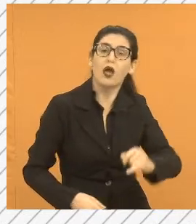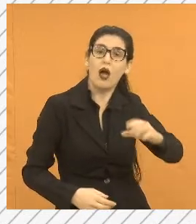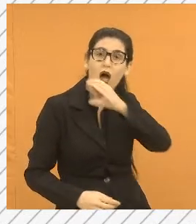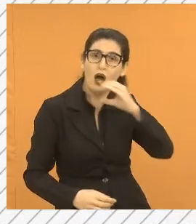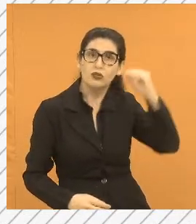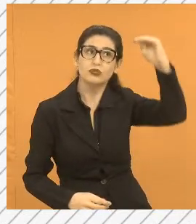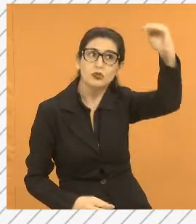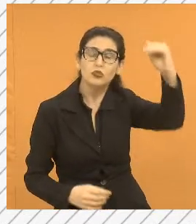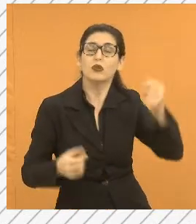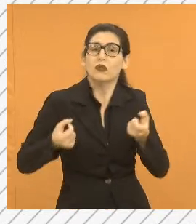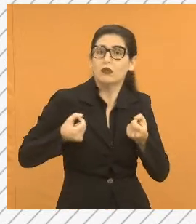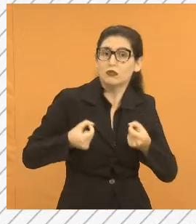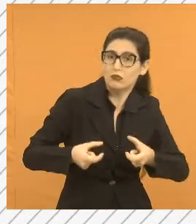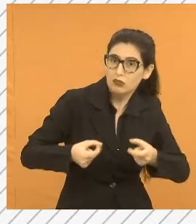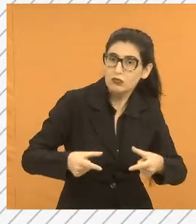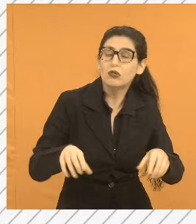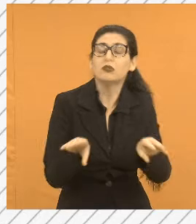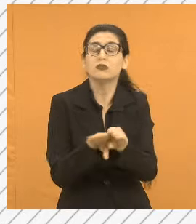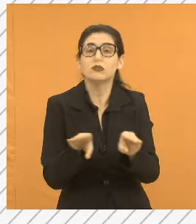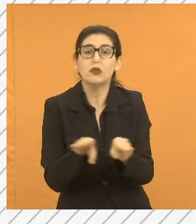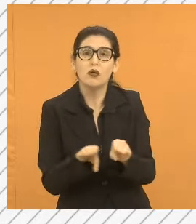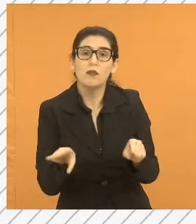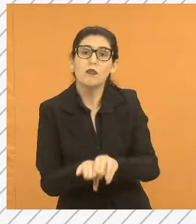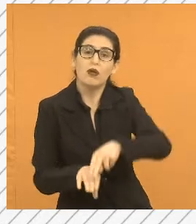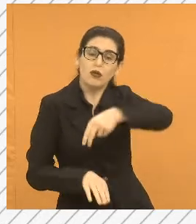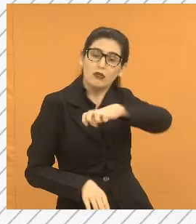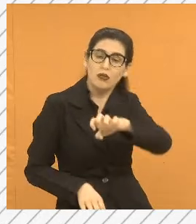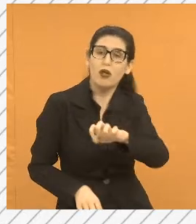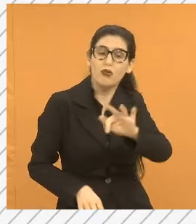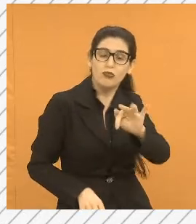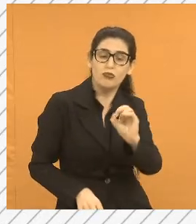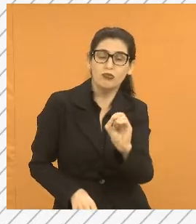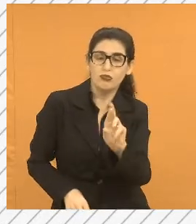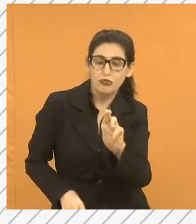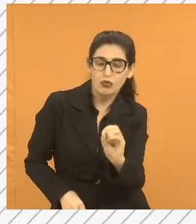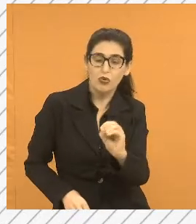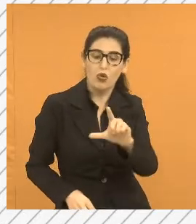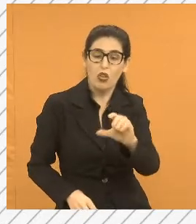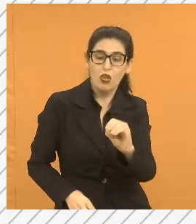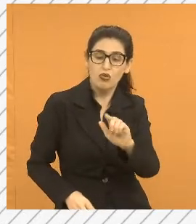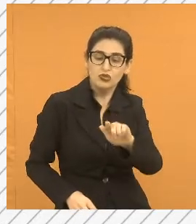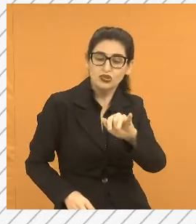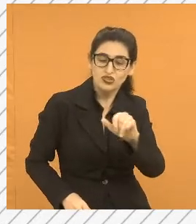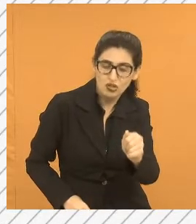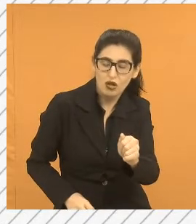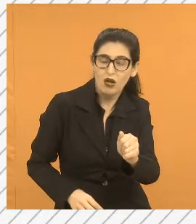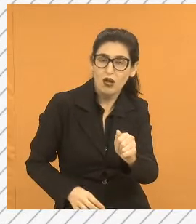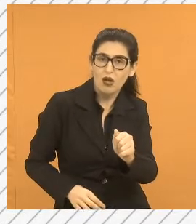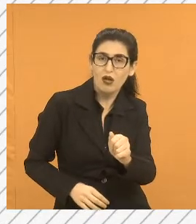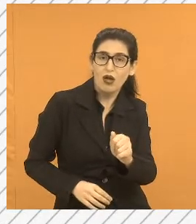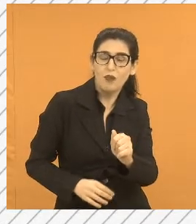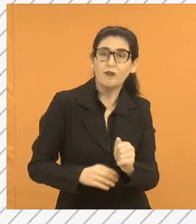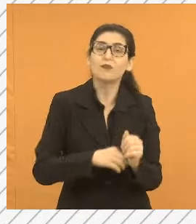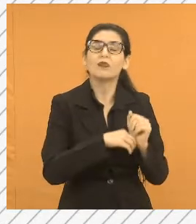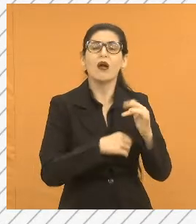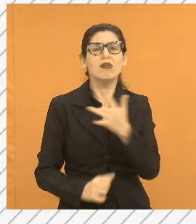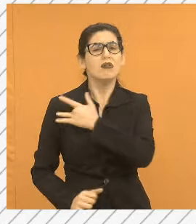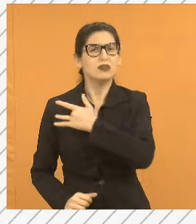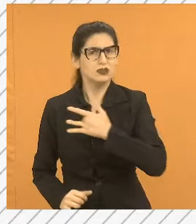adulto, oncologia e nefrologia. A